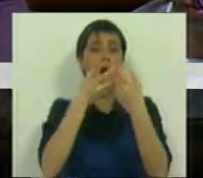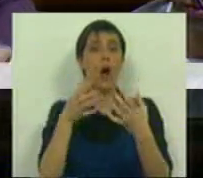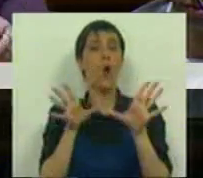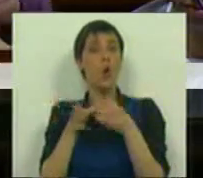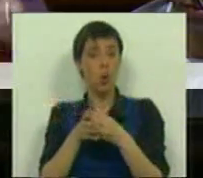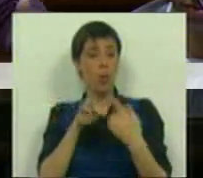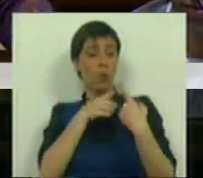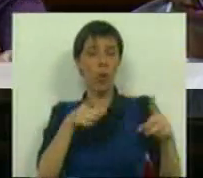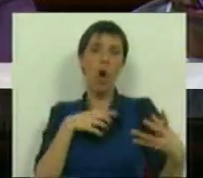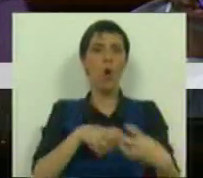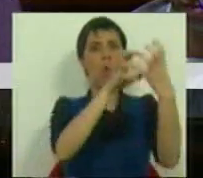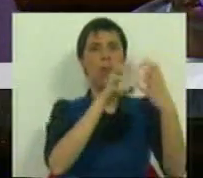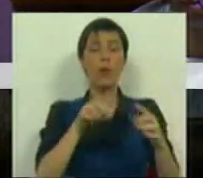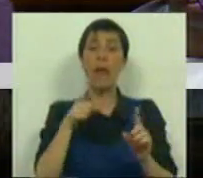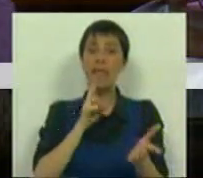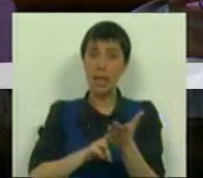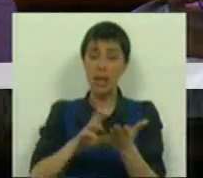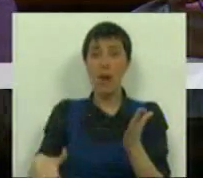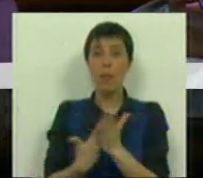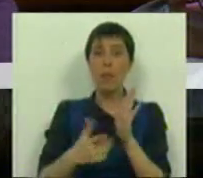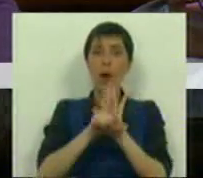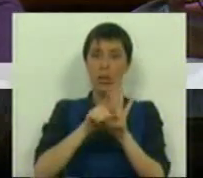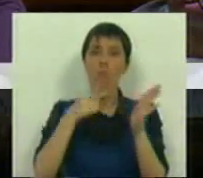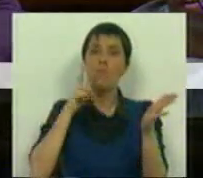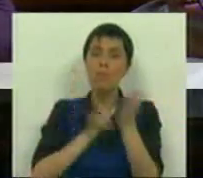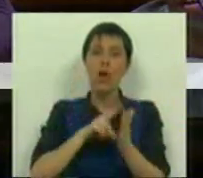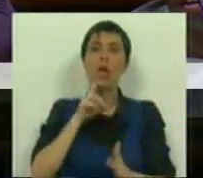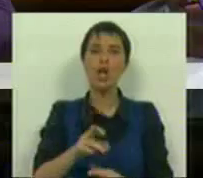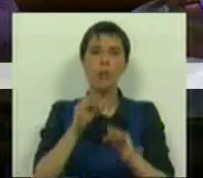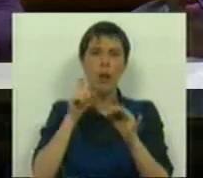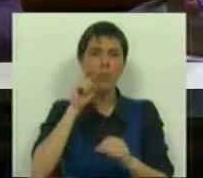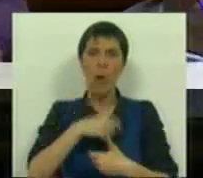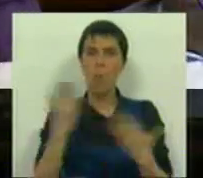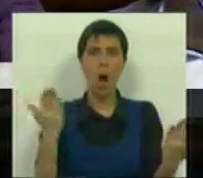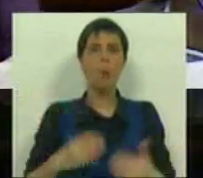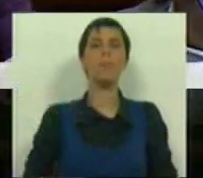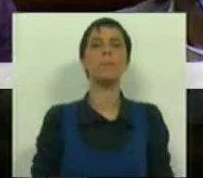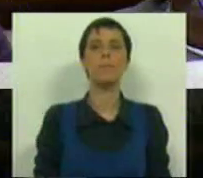clubes diferentes, e para esta realidade, esta proposta de lei não tem de facto uma resposta consistente.